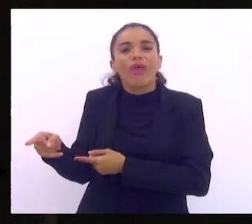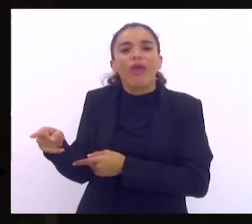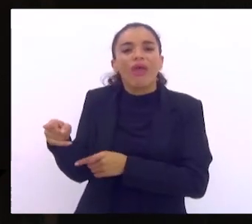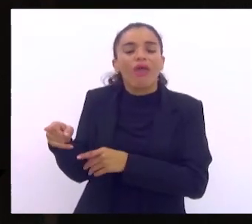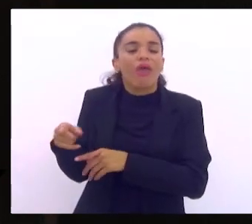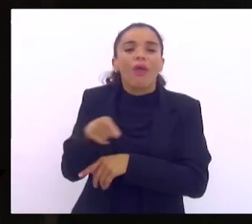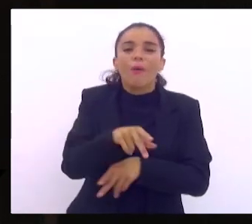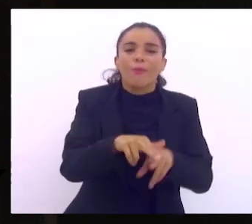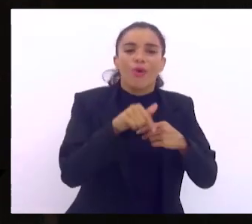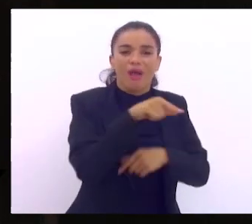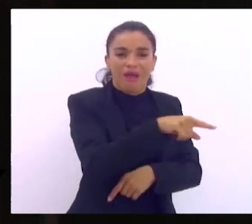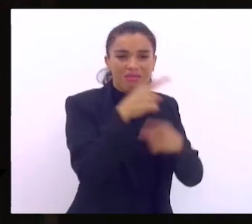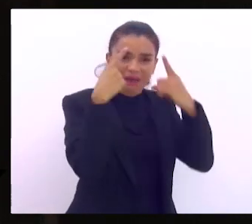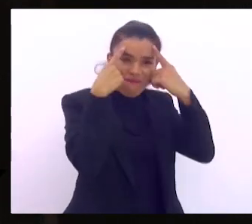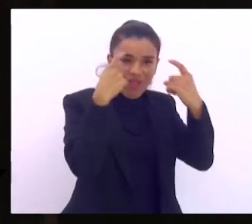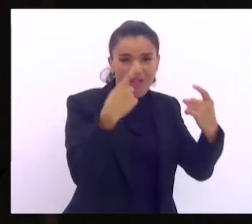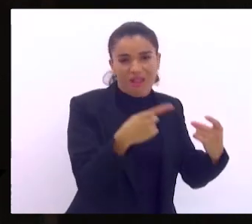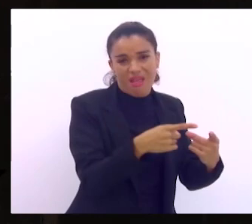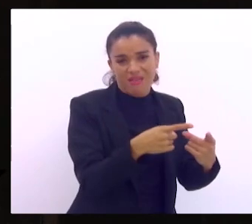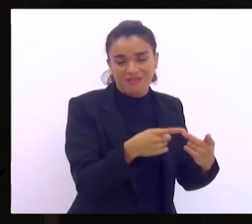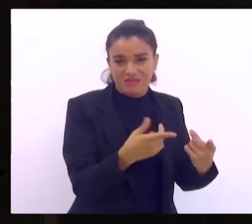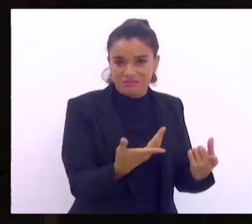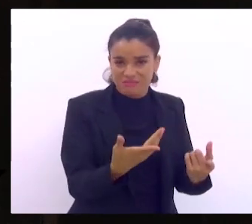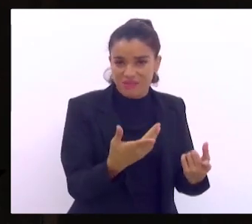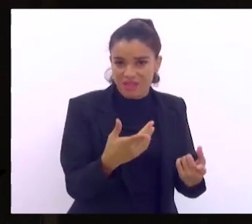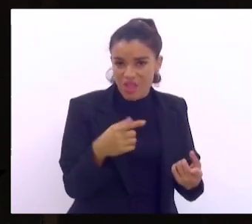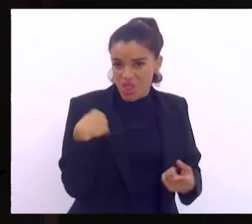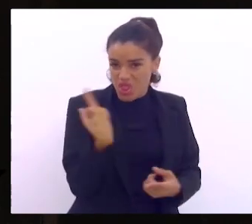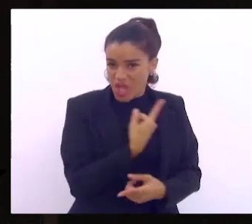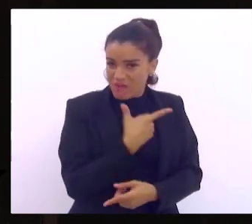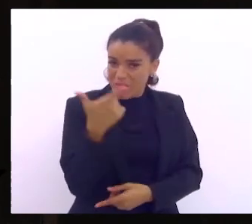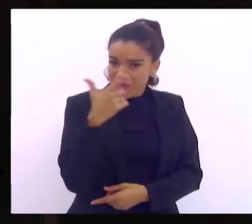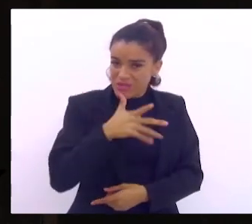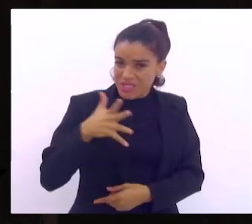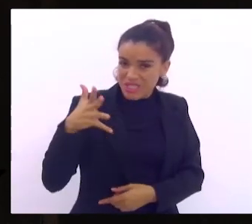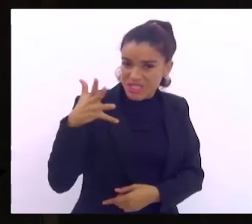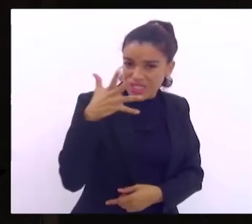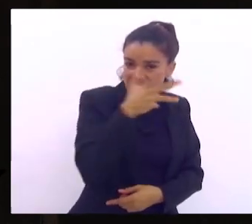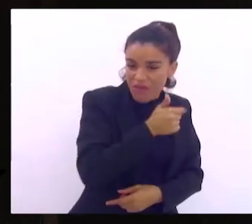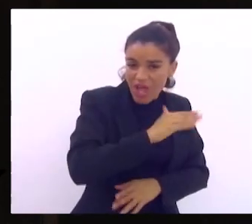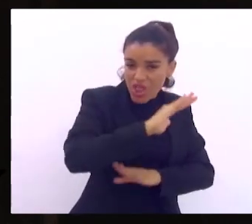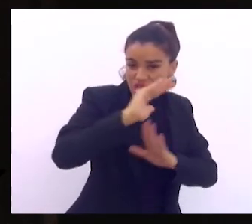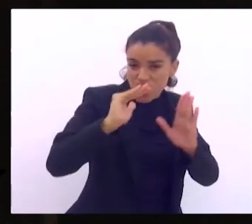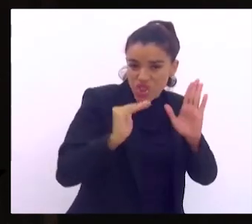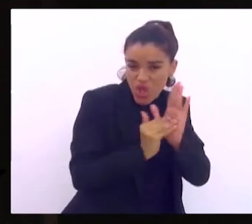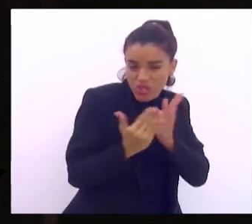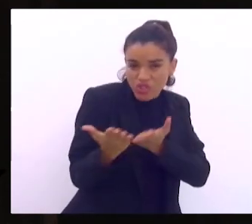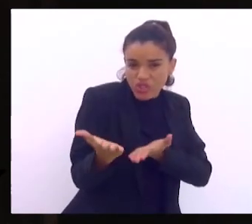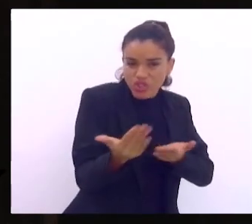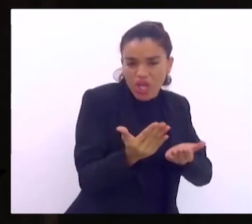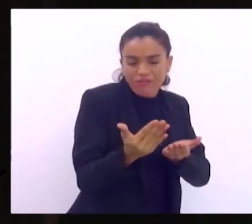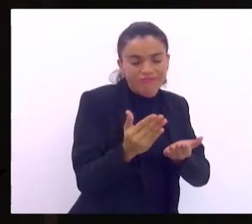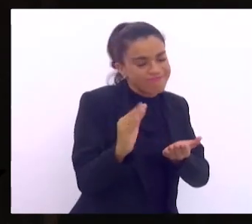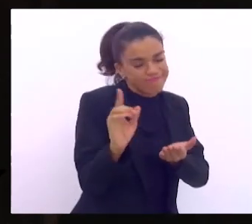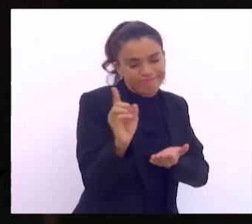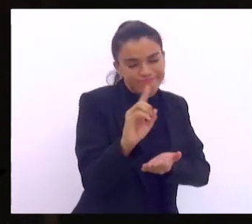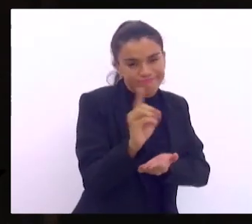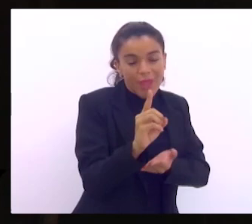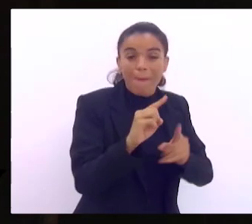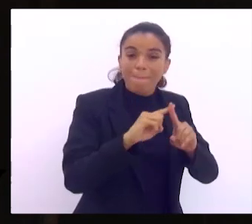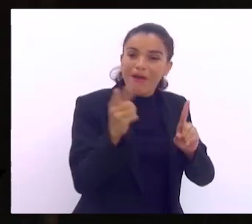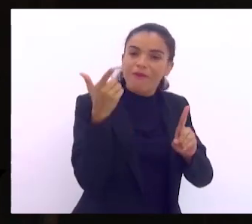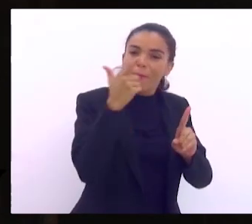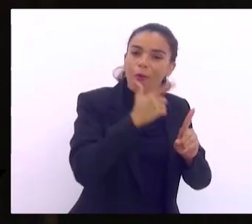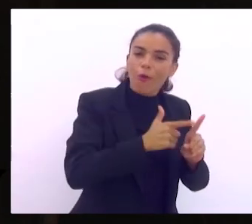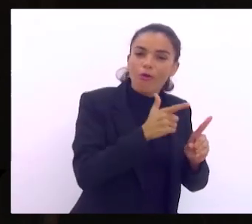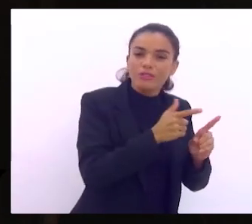Vamos salvar todos com Célio de Barros? Não. Mas vamos encaminhar muitos, como